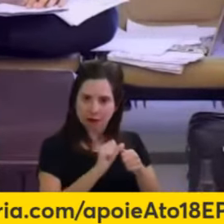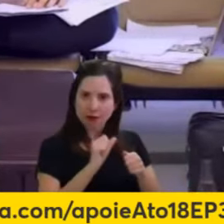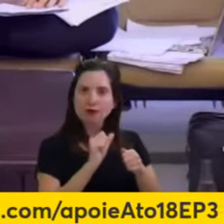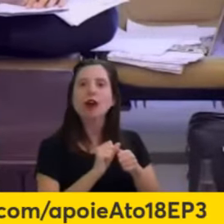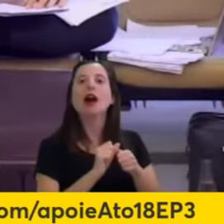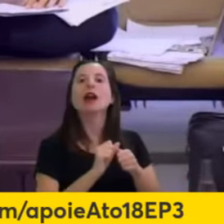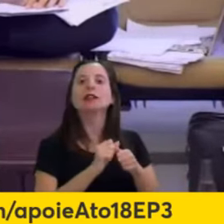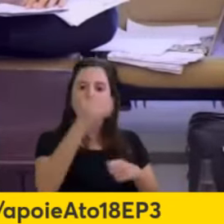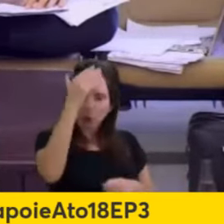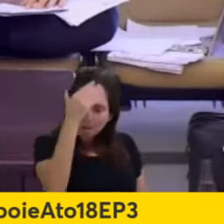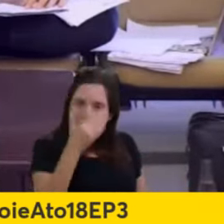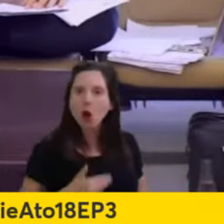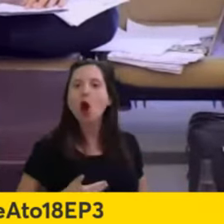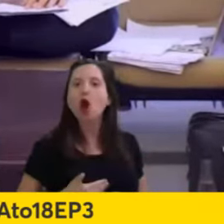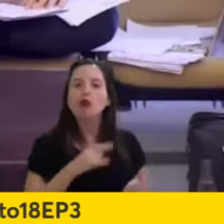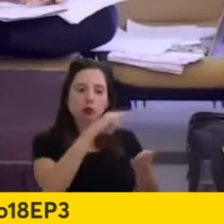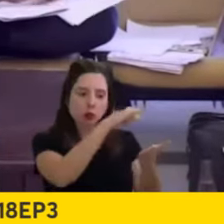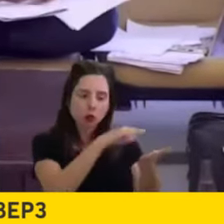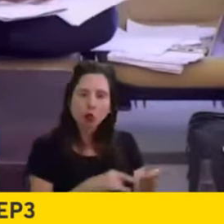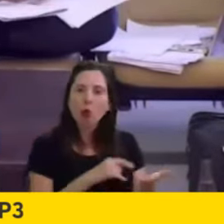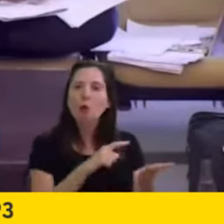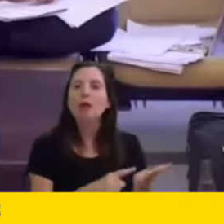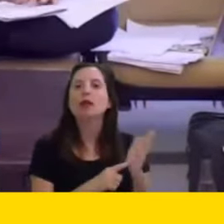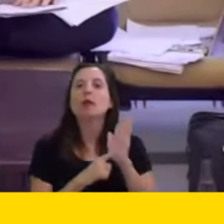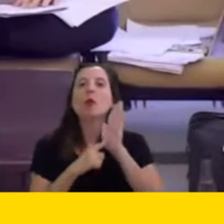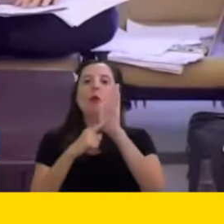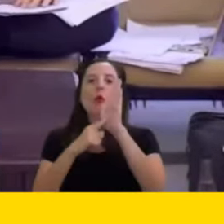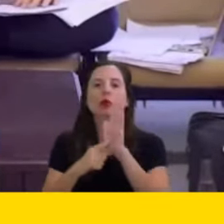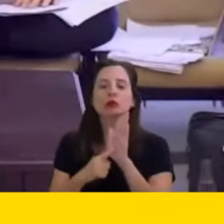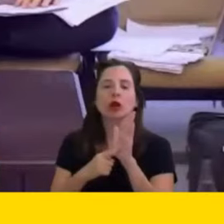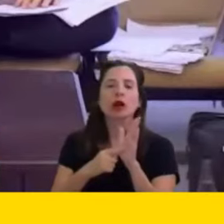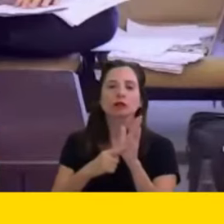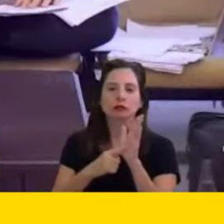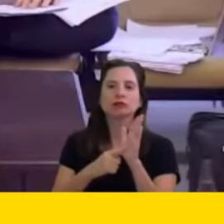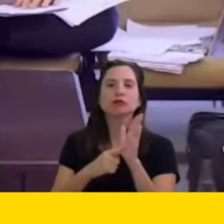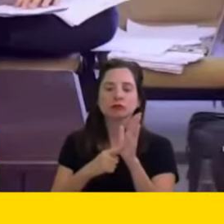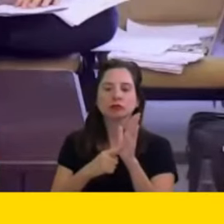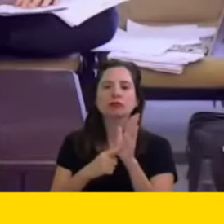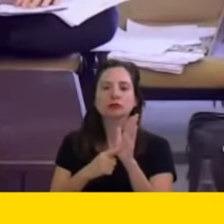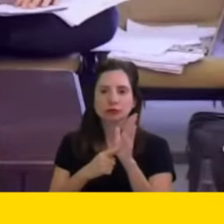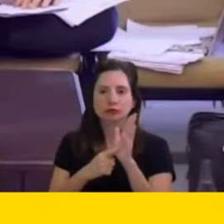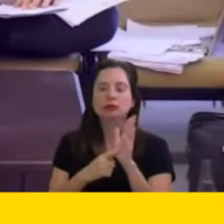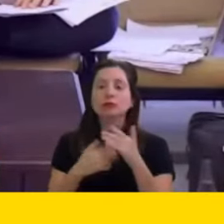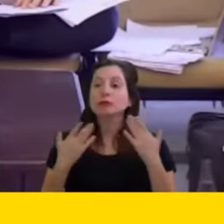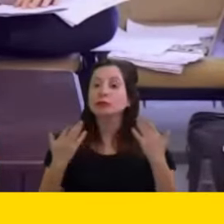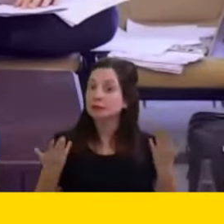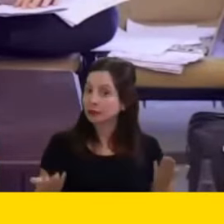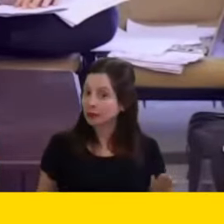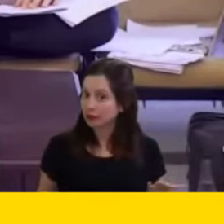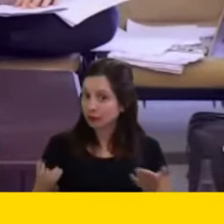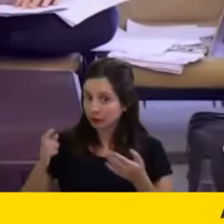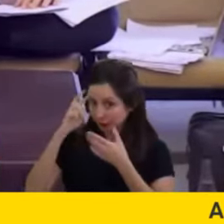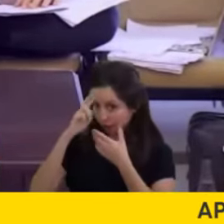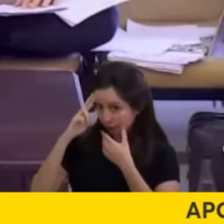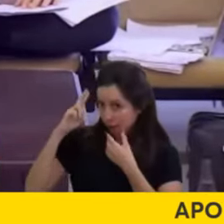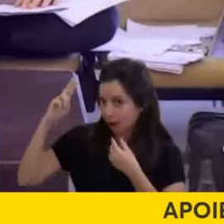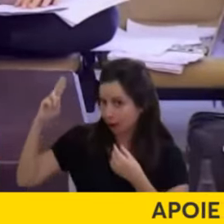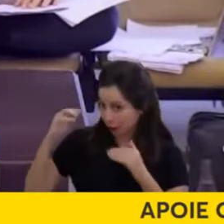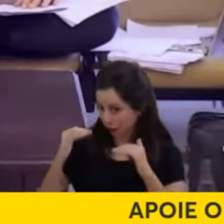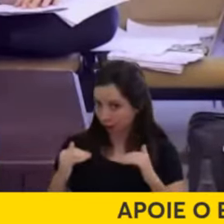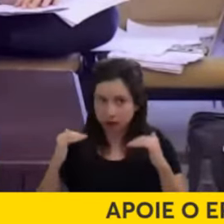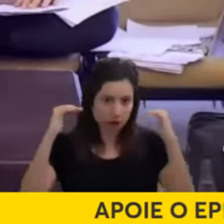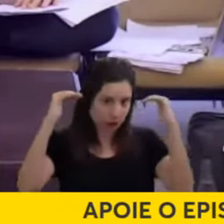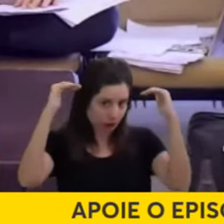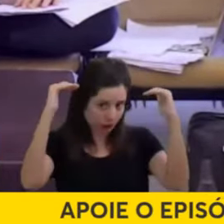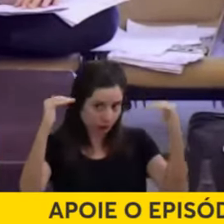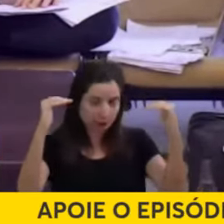nas provas os documentos trazidos ao caderno processual então excelências eu gostaria de finalizar dizendo que o